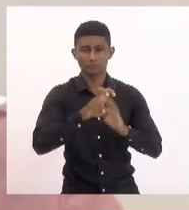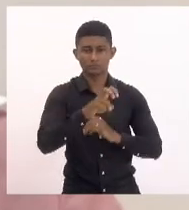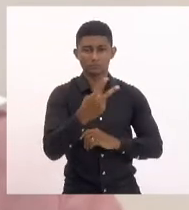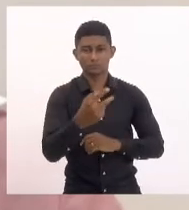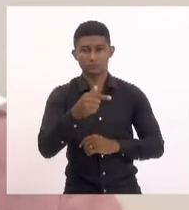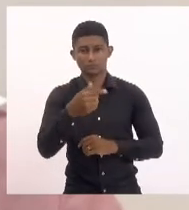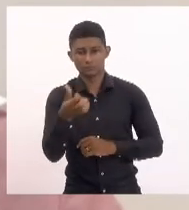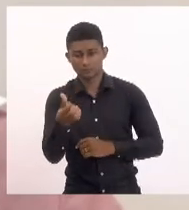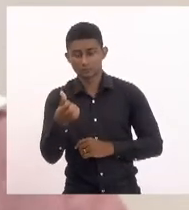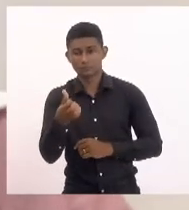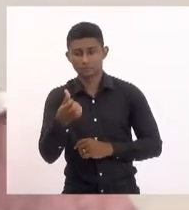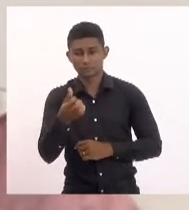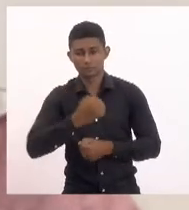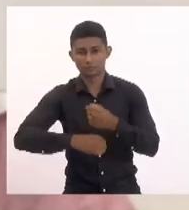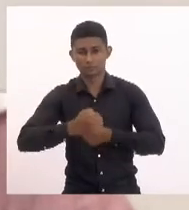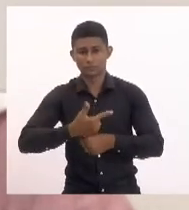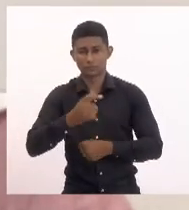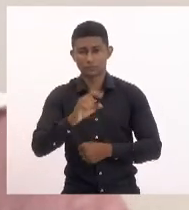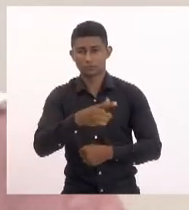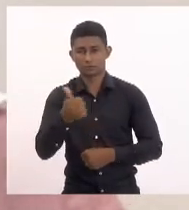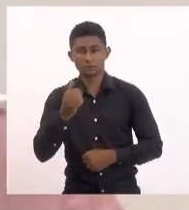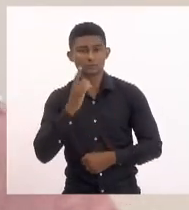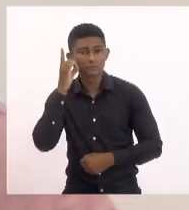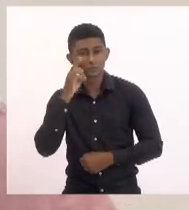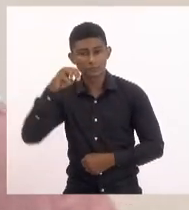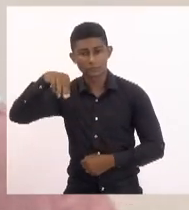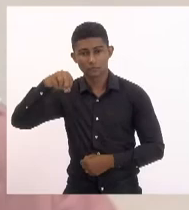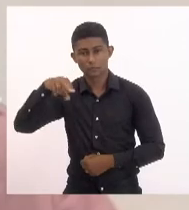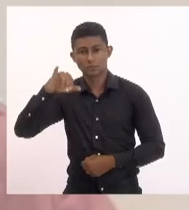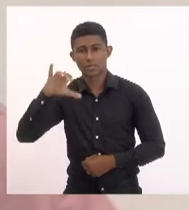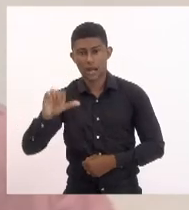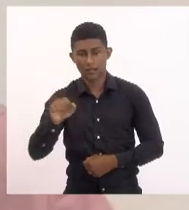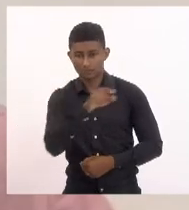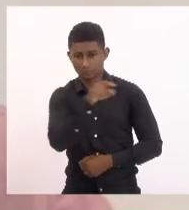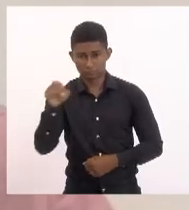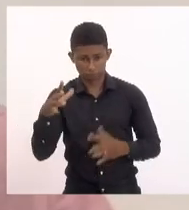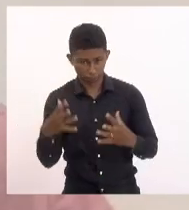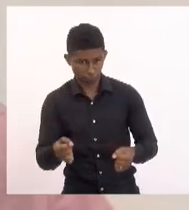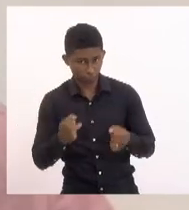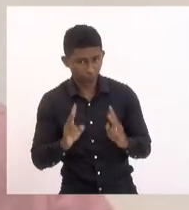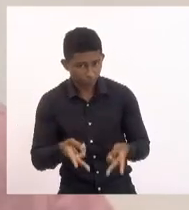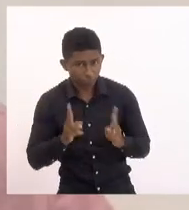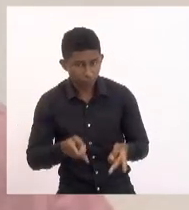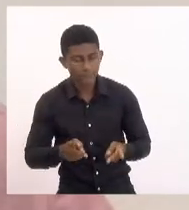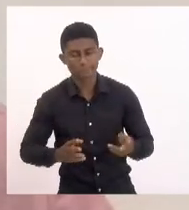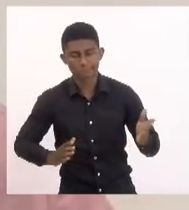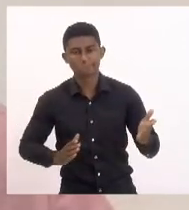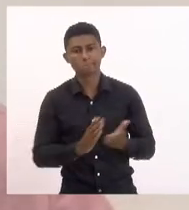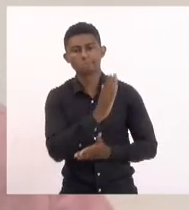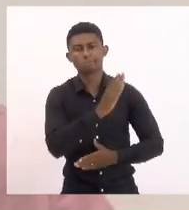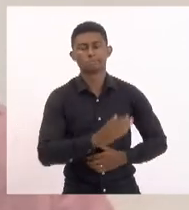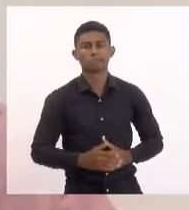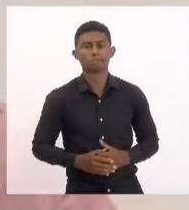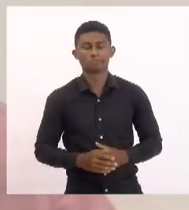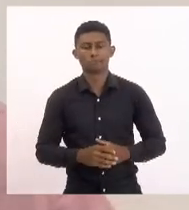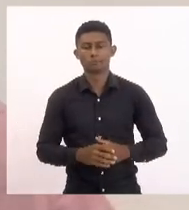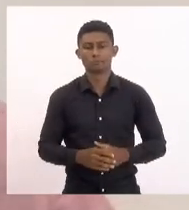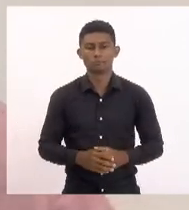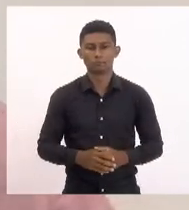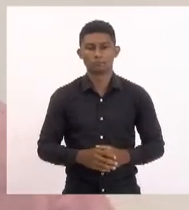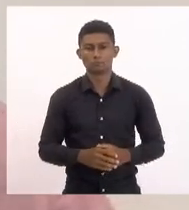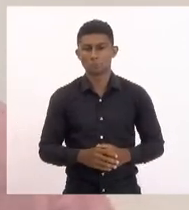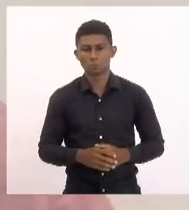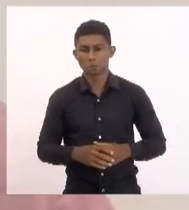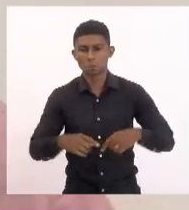5276/2021, da deputada Mônica Francisco. Senhores que aprovam, permaneçam como estão, aprovado.